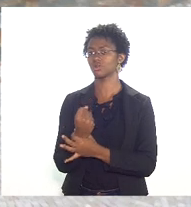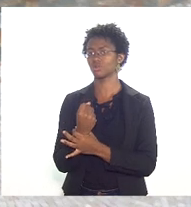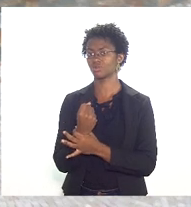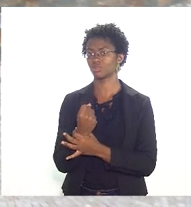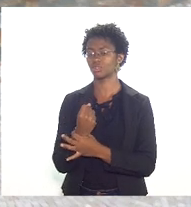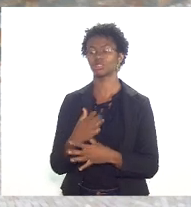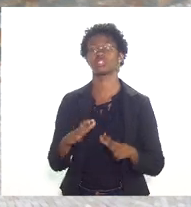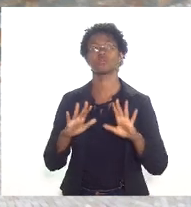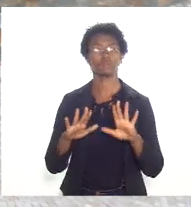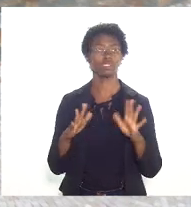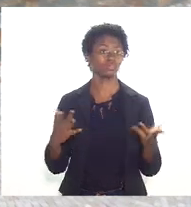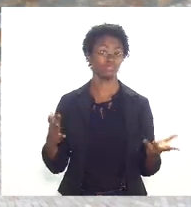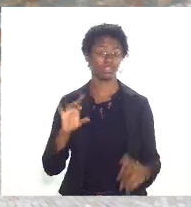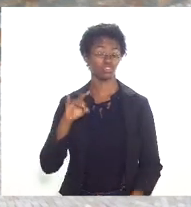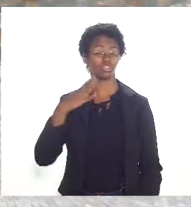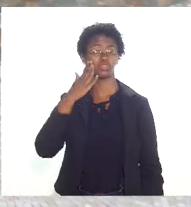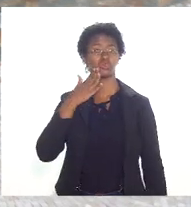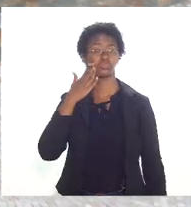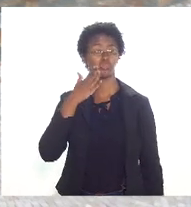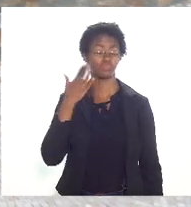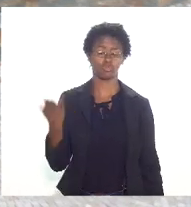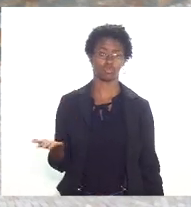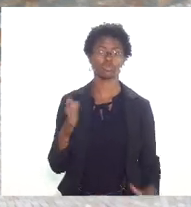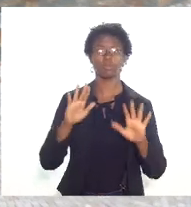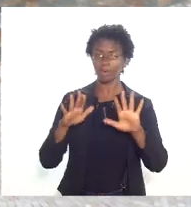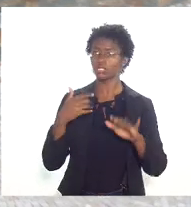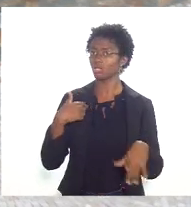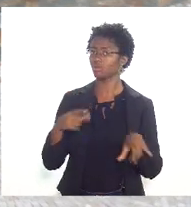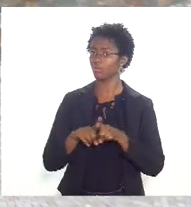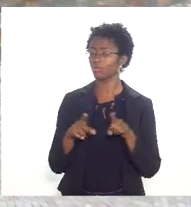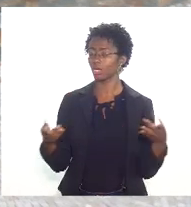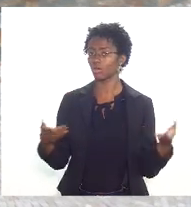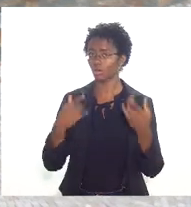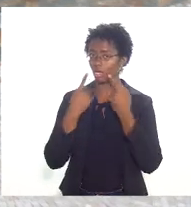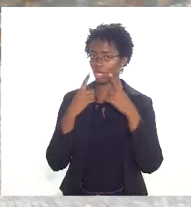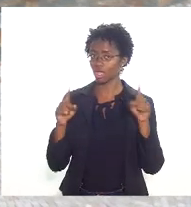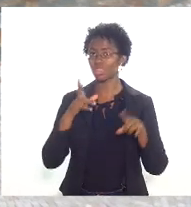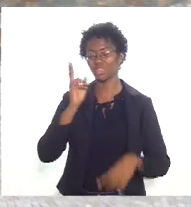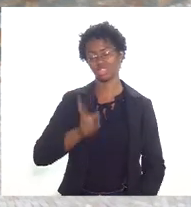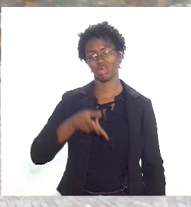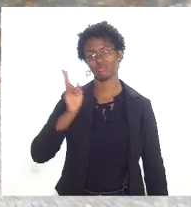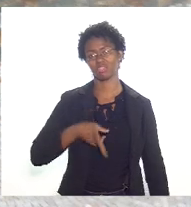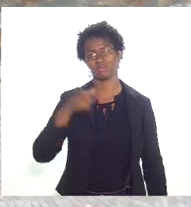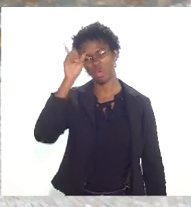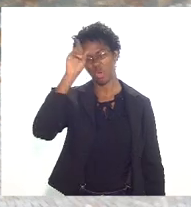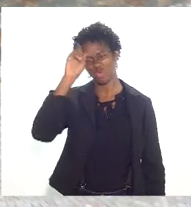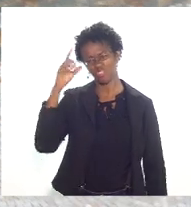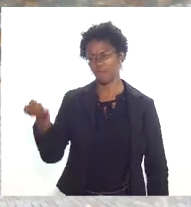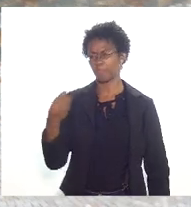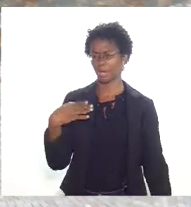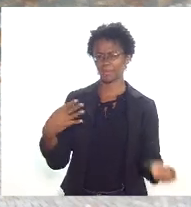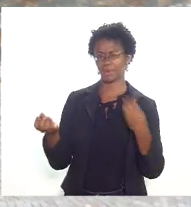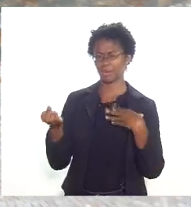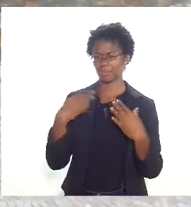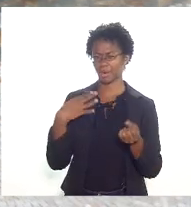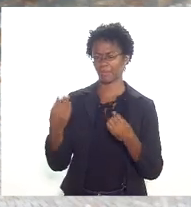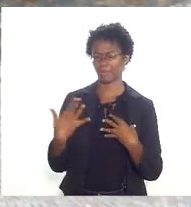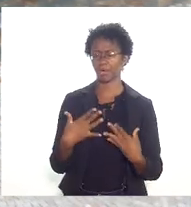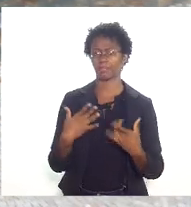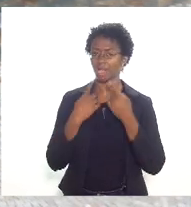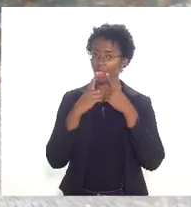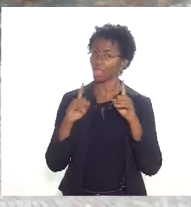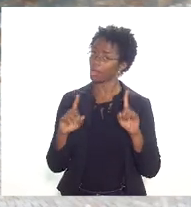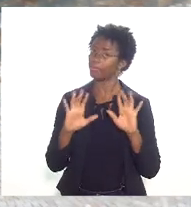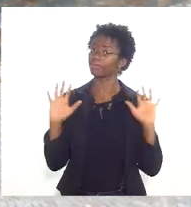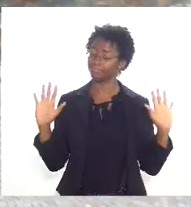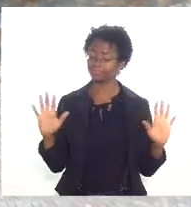também à tona uma reclamação que chega de noturnamente em meu gabinete e eu quero aqui de